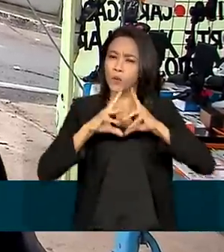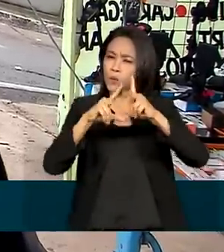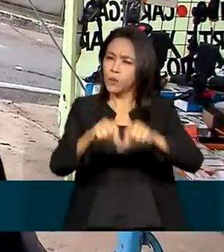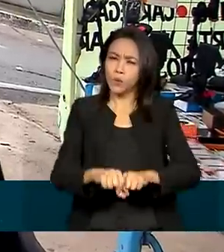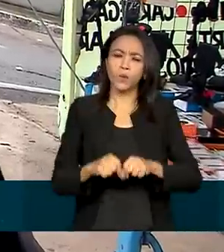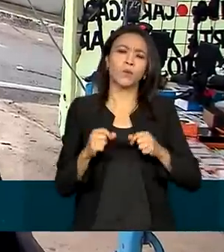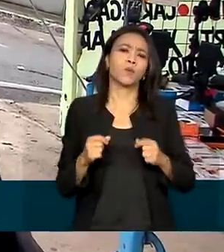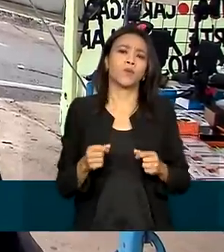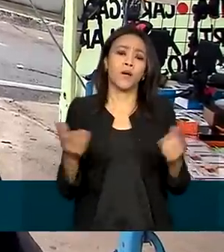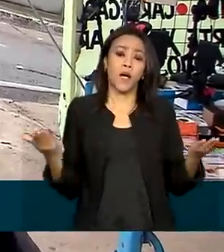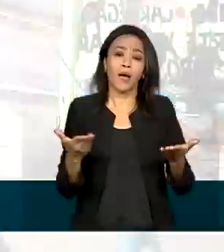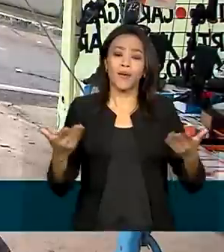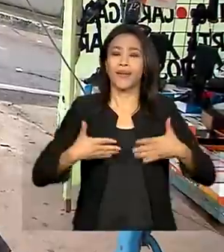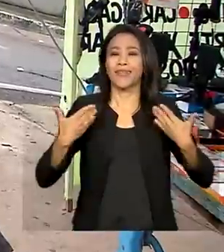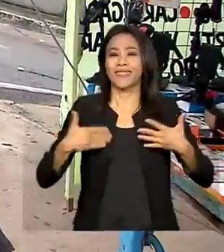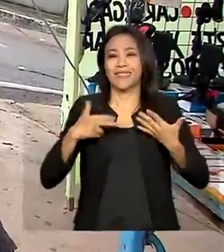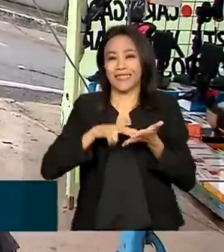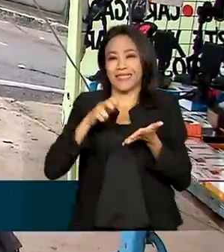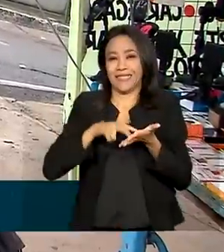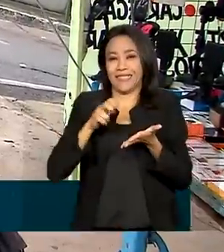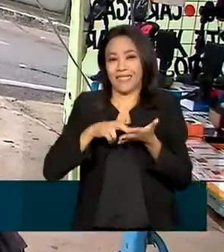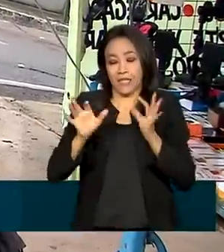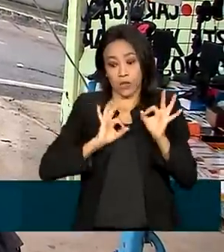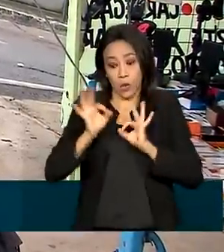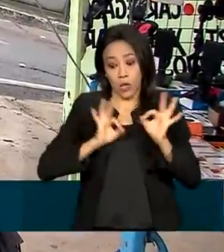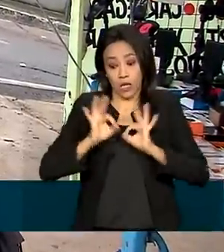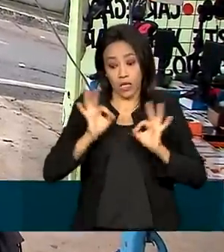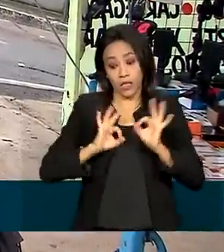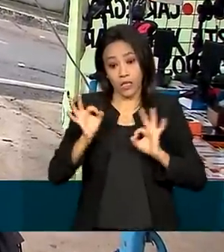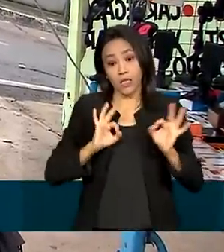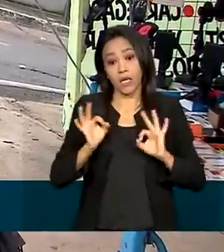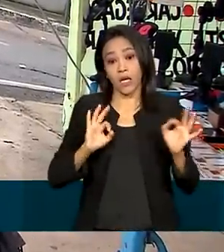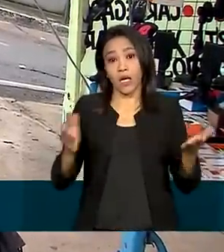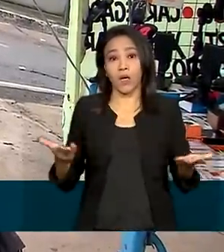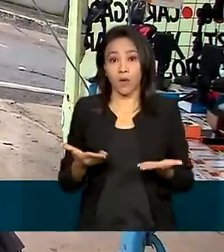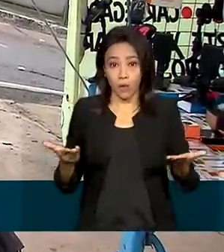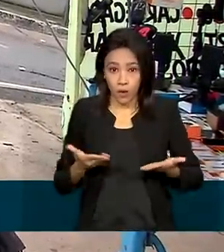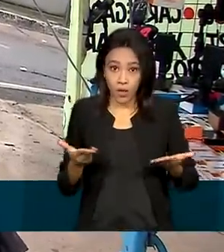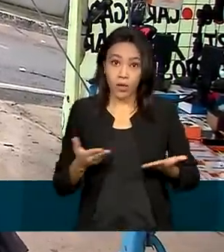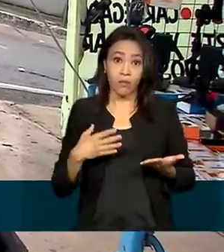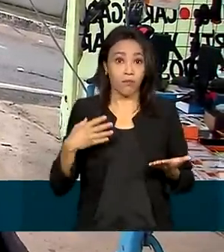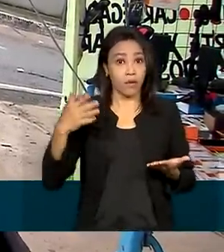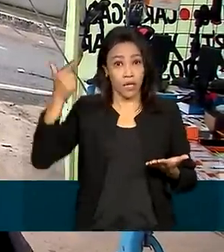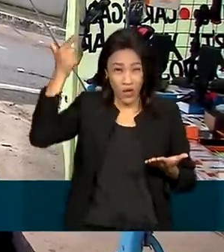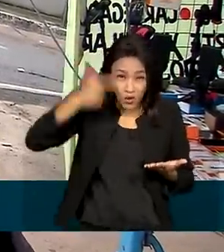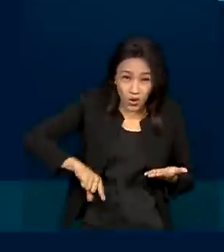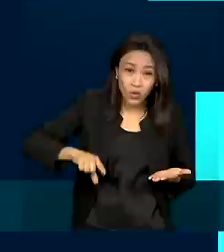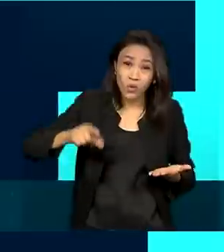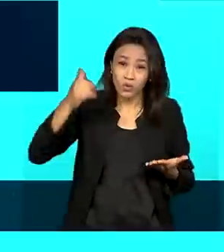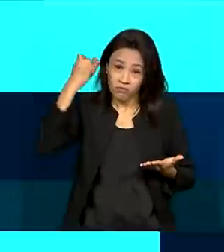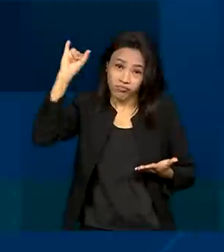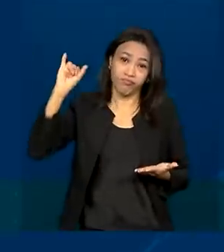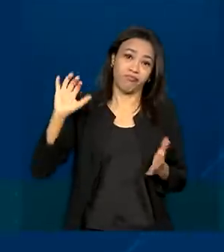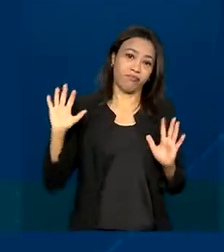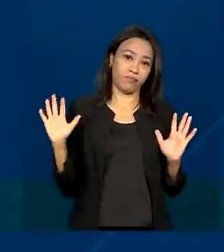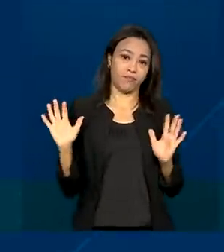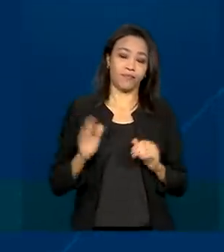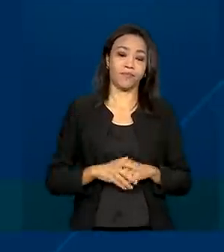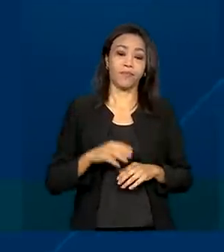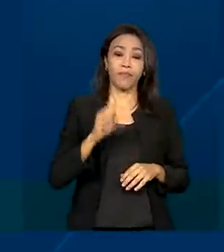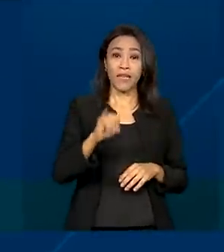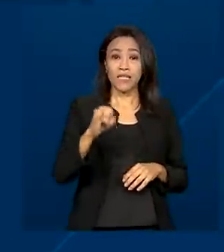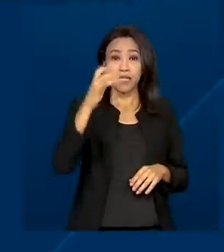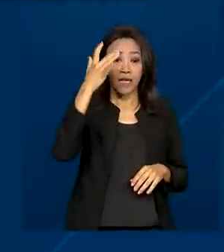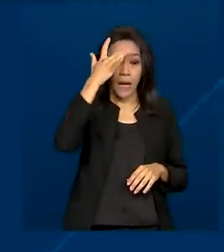agora é só alegria procurar se programar o máximo né Para que não ocorra isso novamente aquela pessoa não